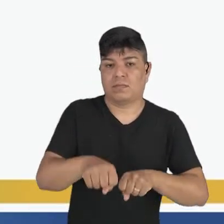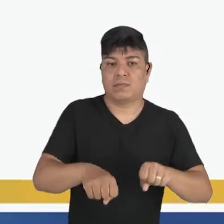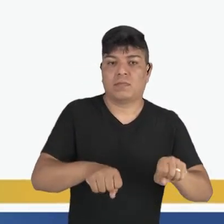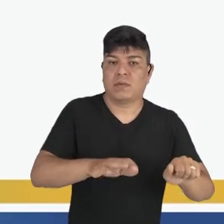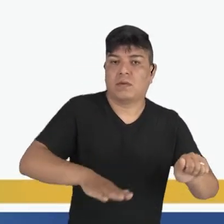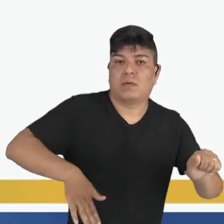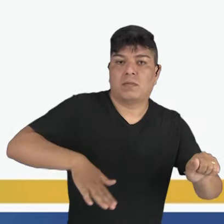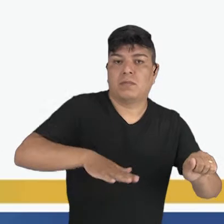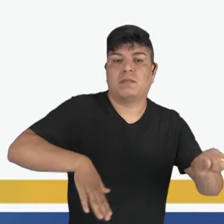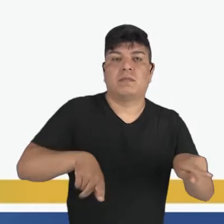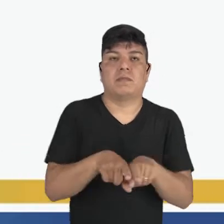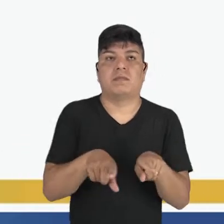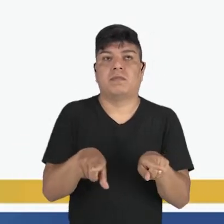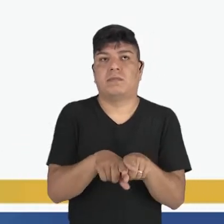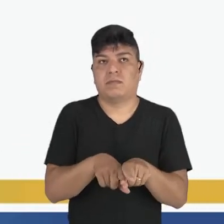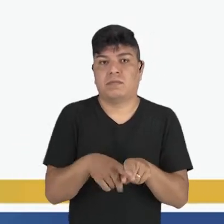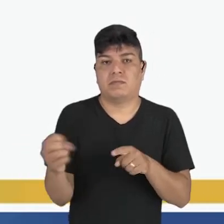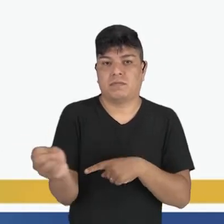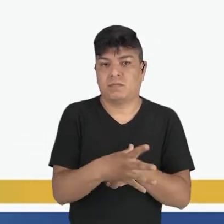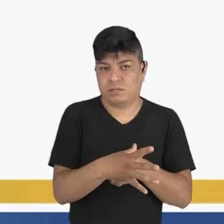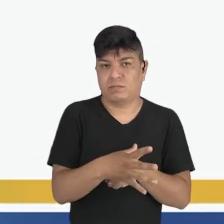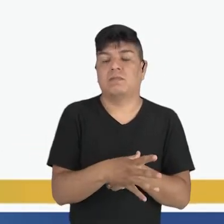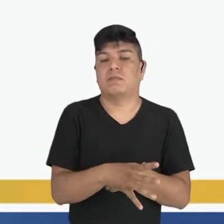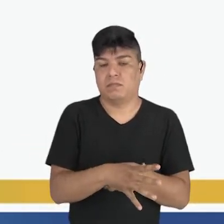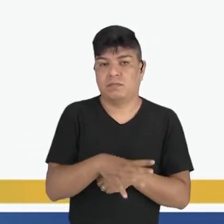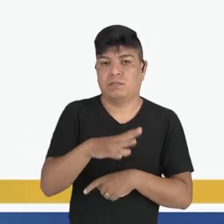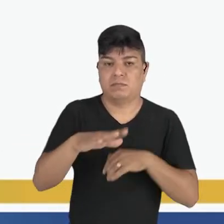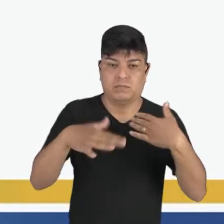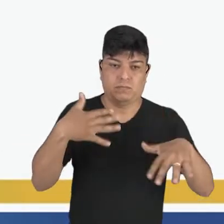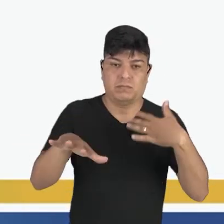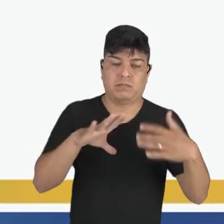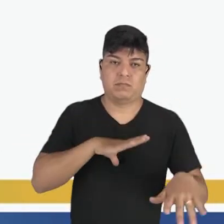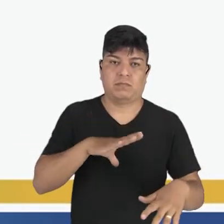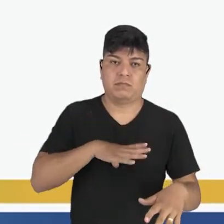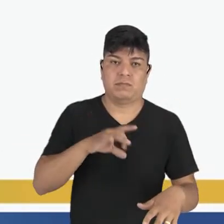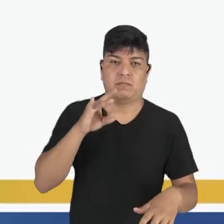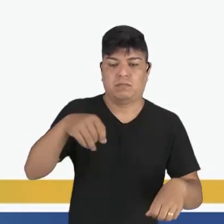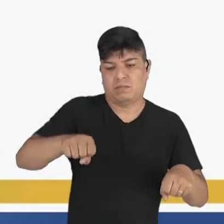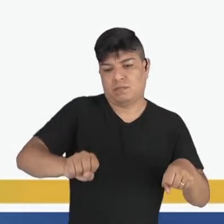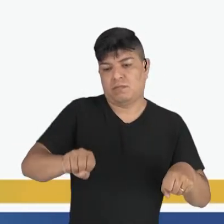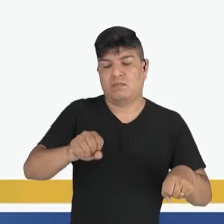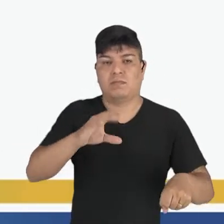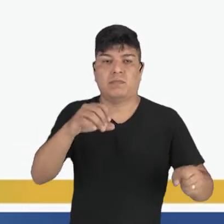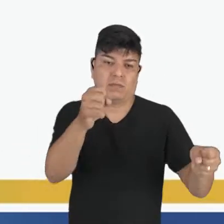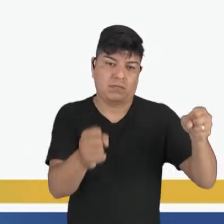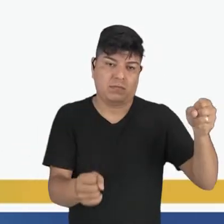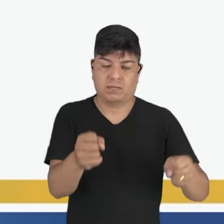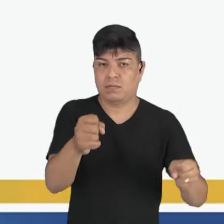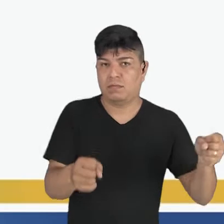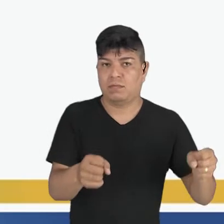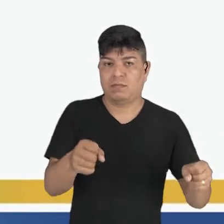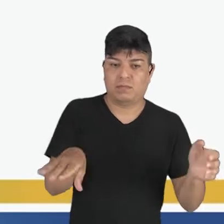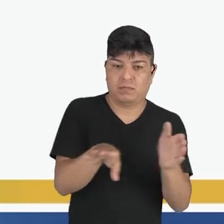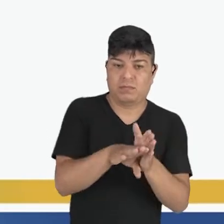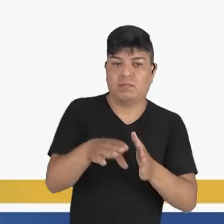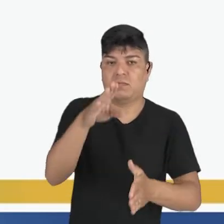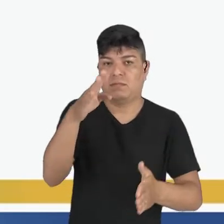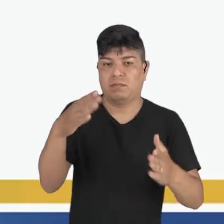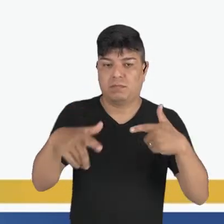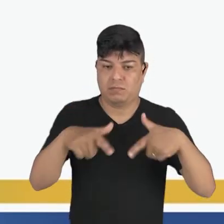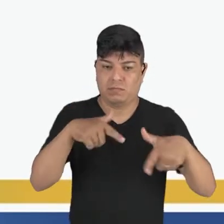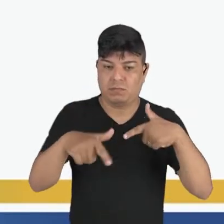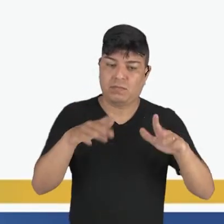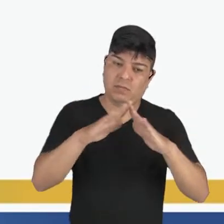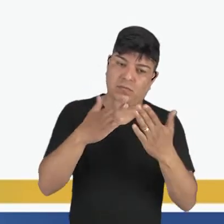né? Então, são novas modalidades de mobilidade urbana, não somente o carro e a moto. Você tem outras alternativas para chegar no trabalho, para chegar